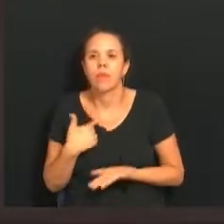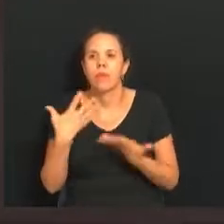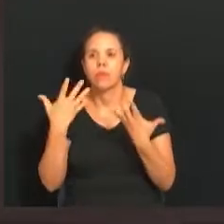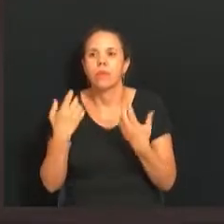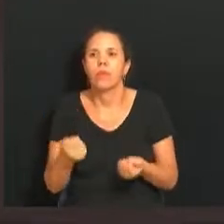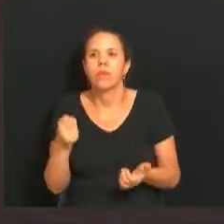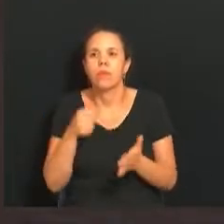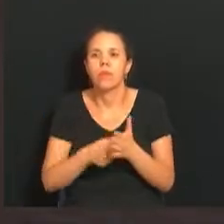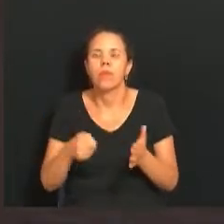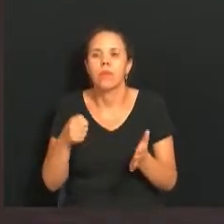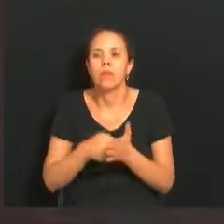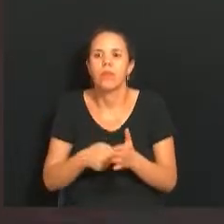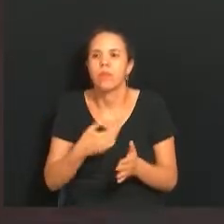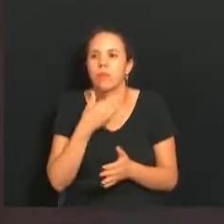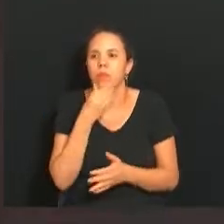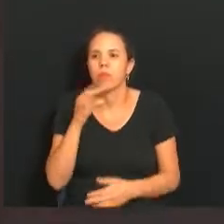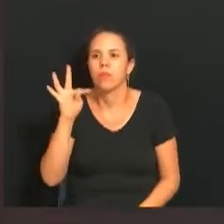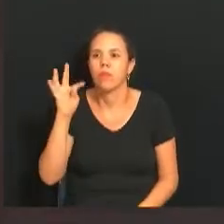do Thomas